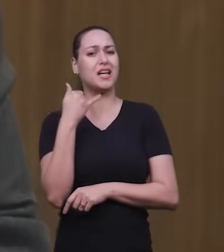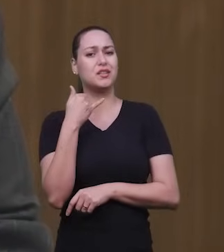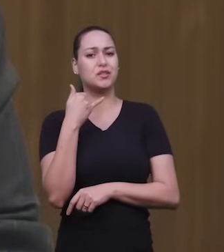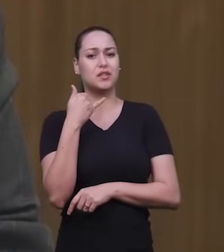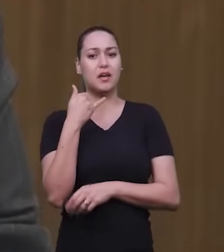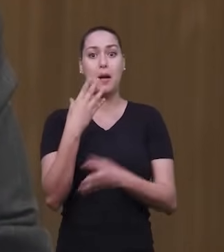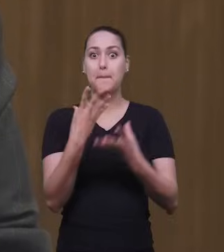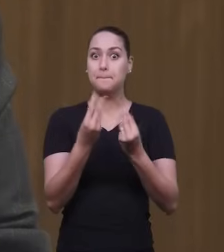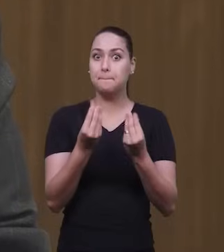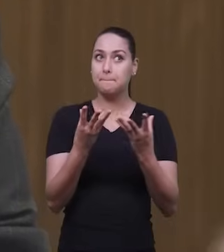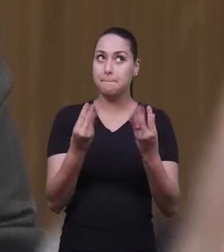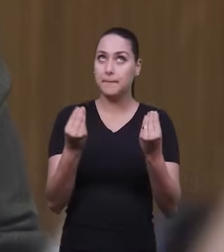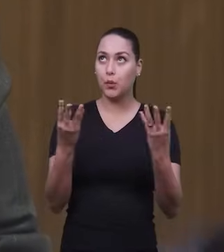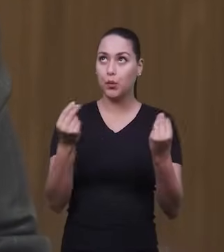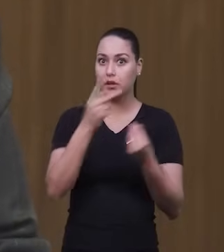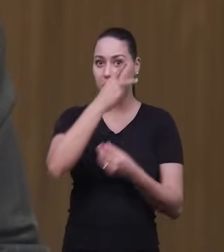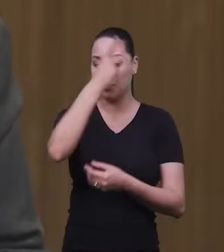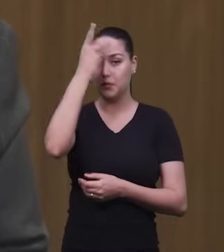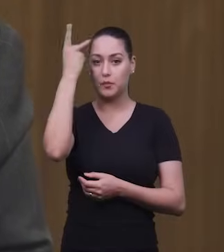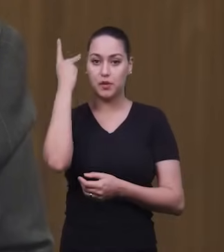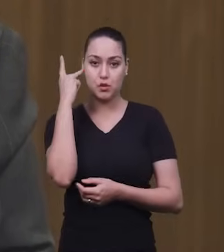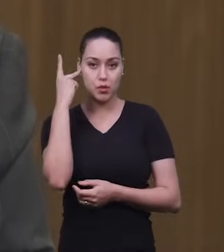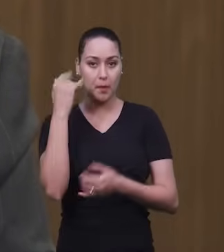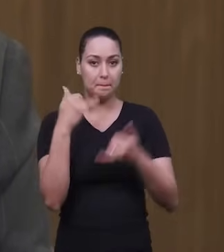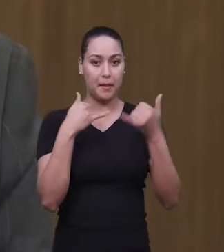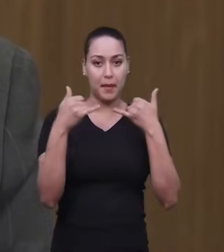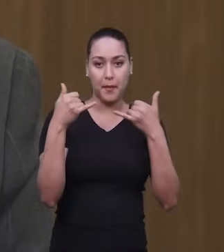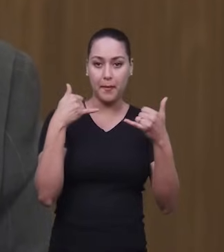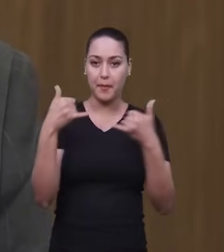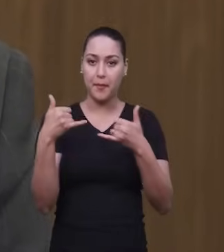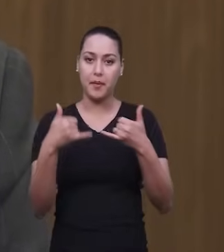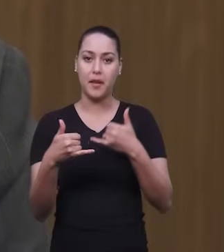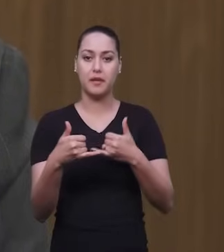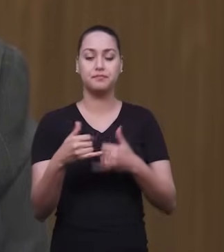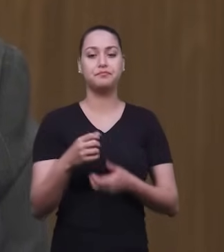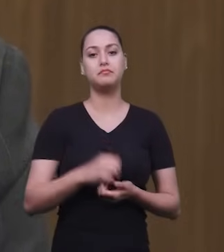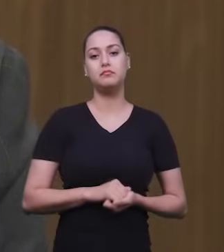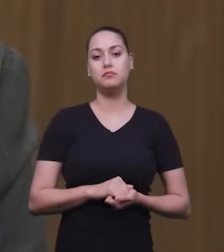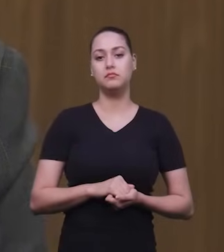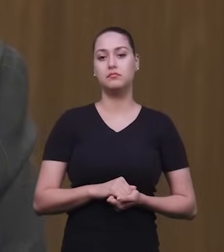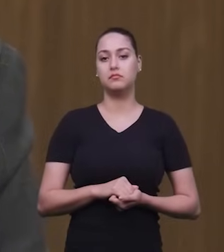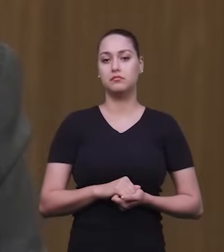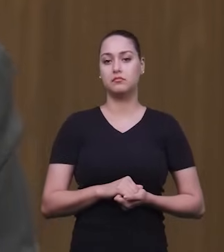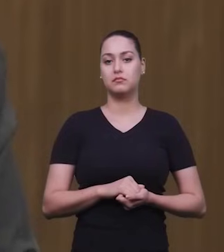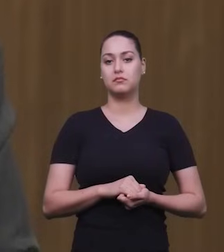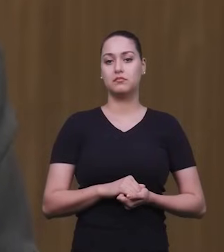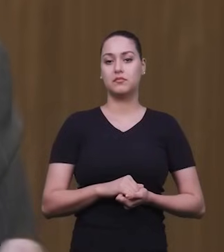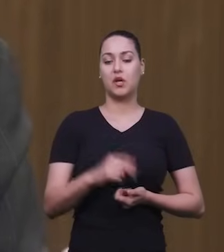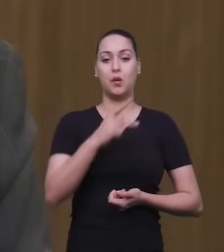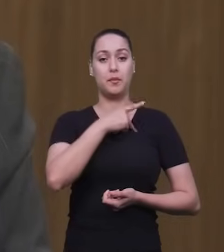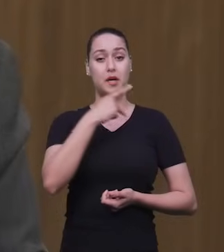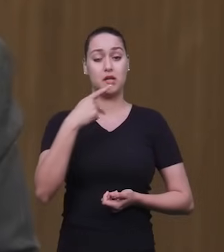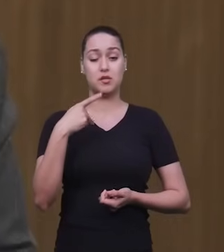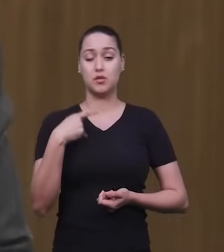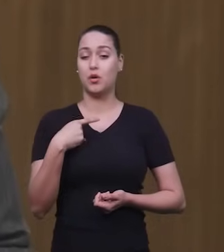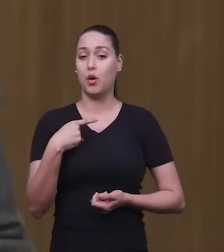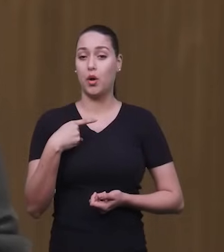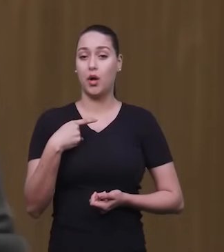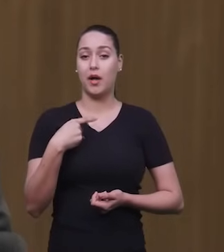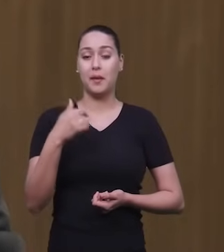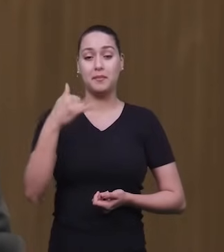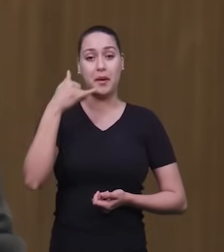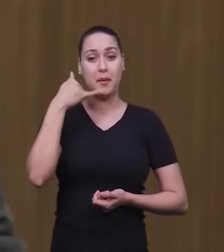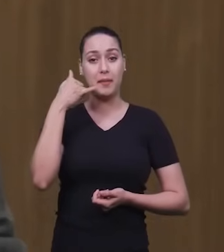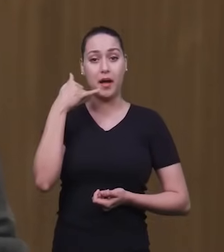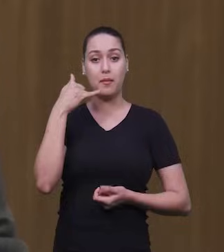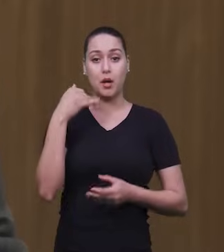A demanda é muito grande. Então, uma vez que o pastor José da Mata, eu ou qualquer um outro está atendendo, a linha